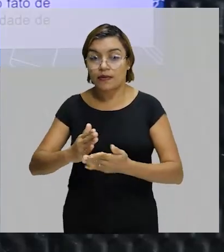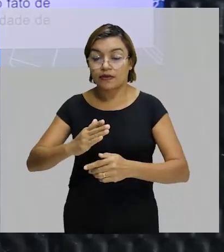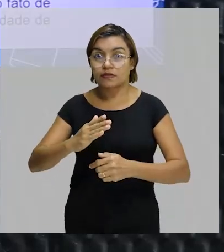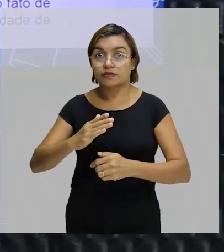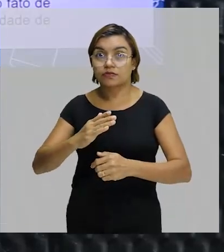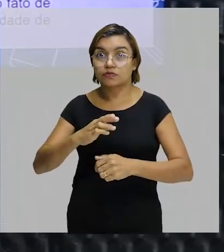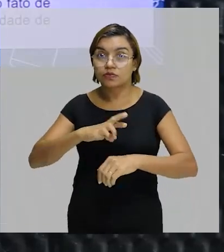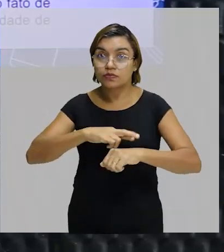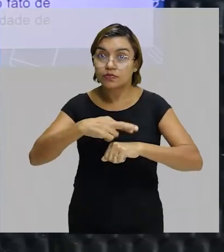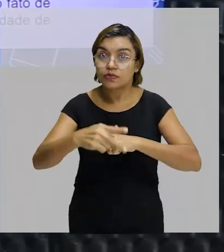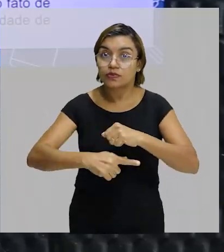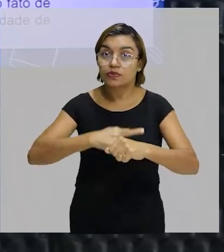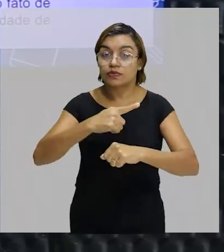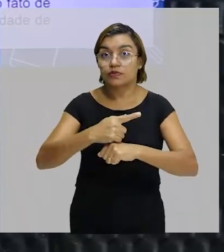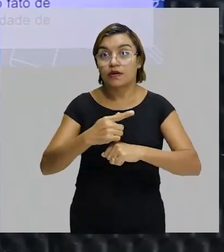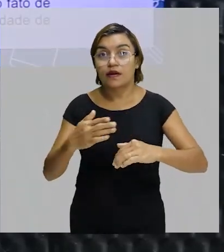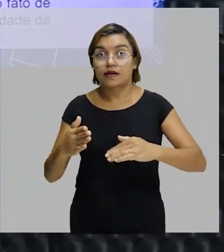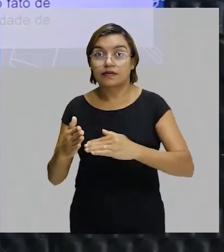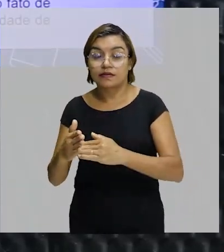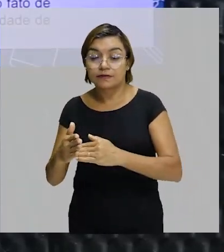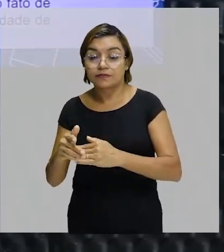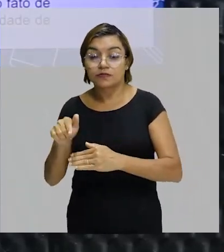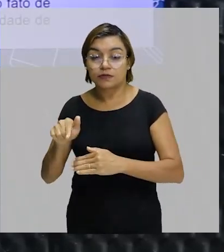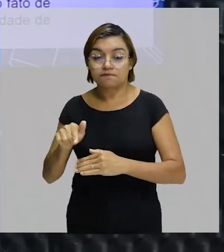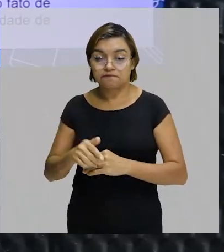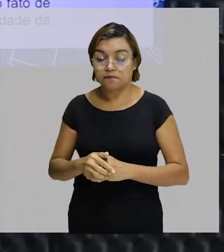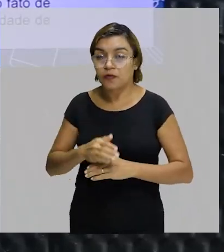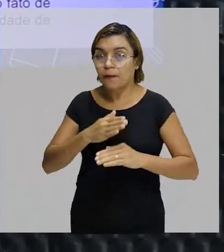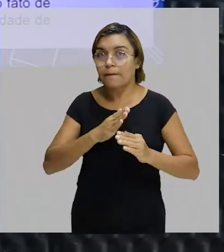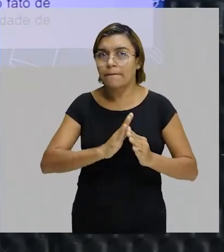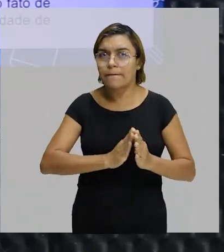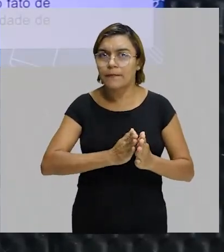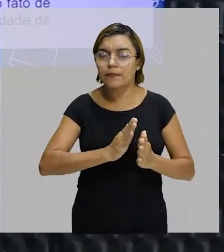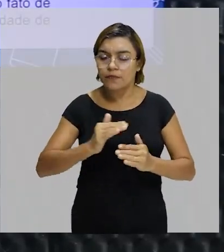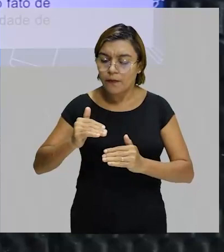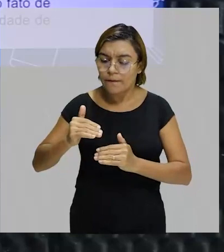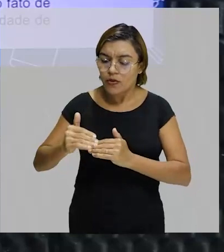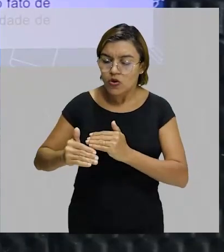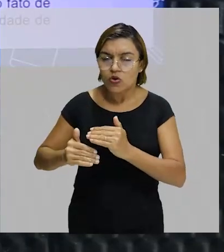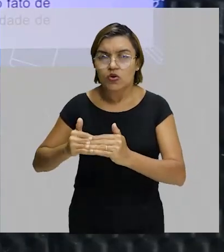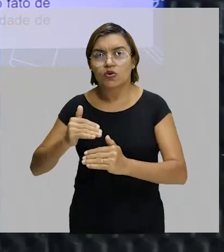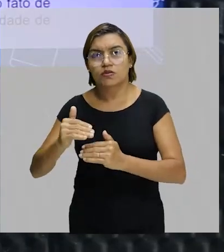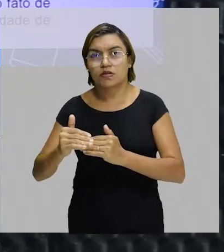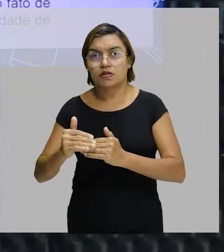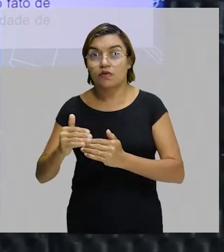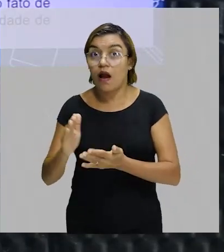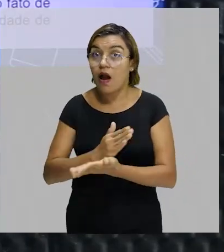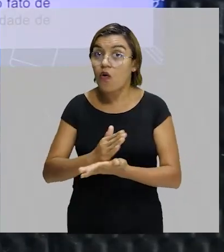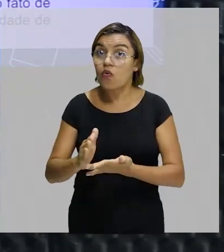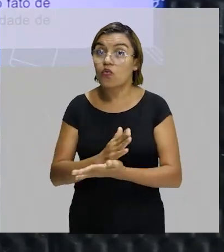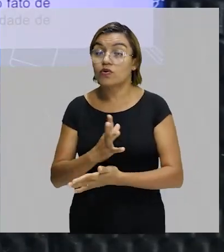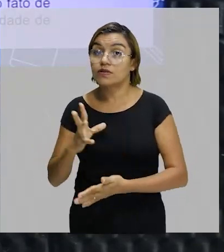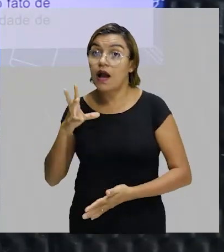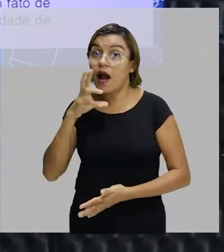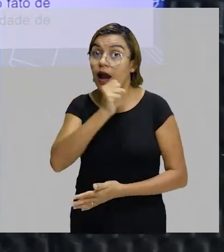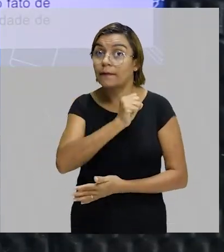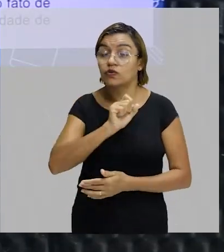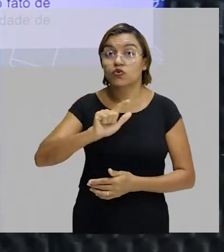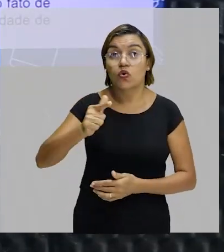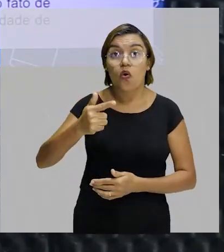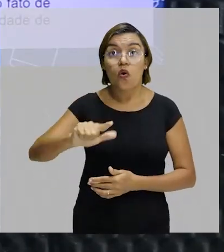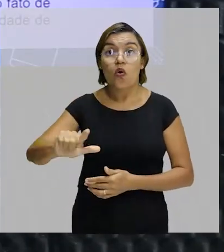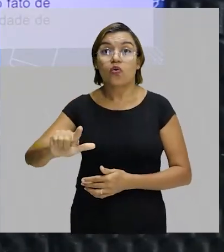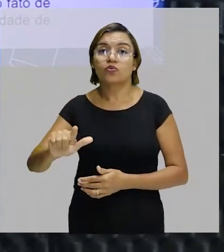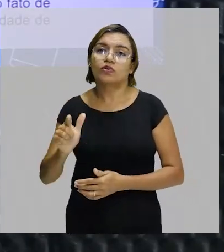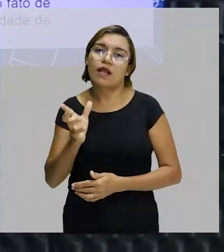radioativo até chegar no elemento estável. Esse processo, para alguns, são rápidos, mas para outros